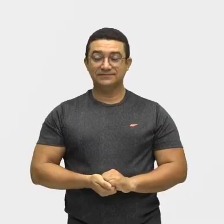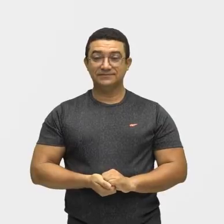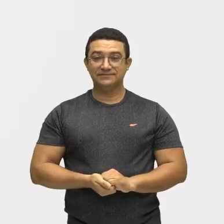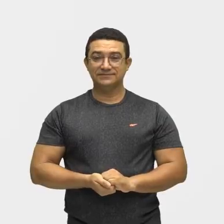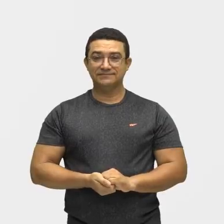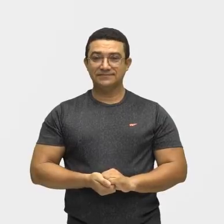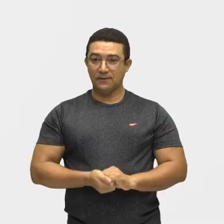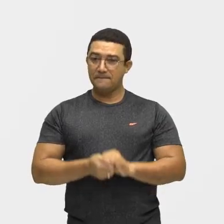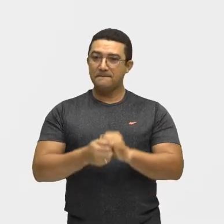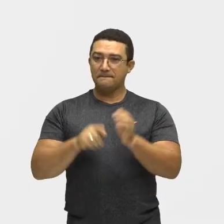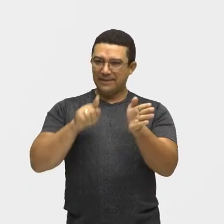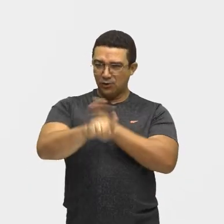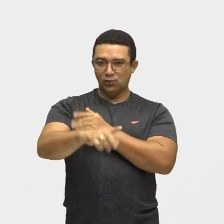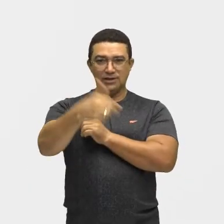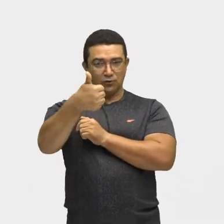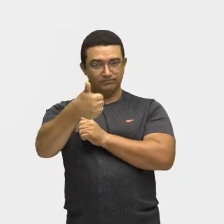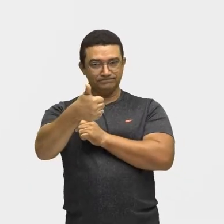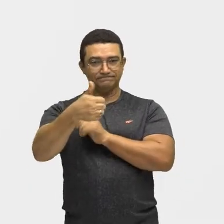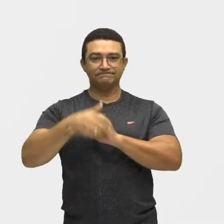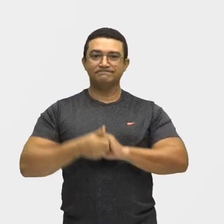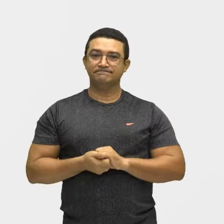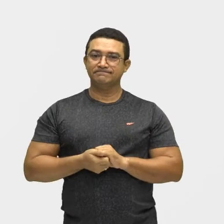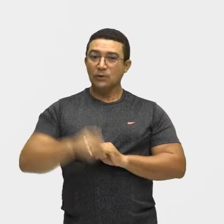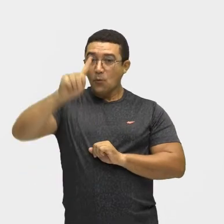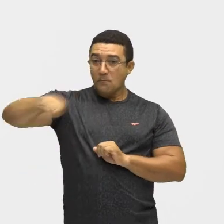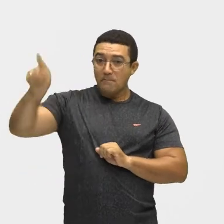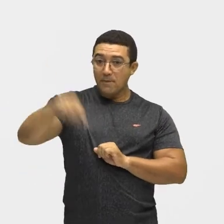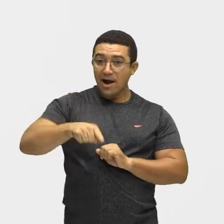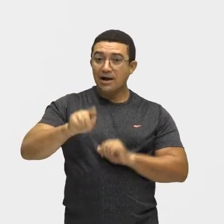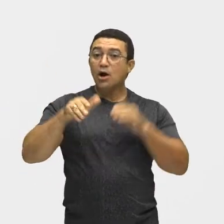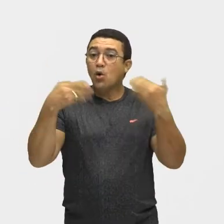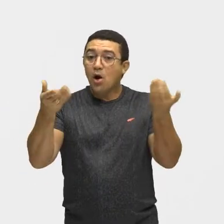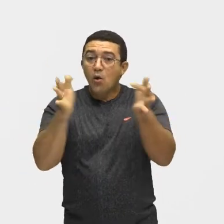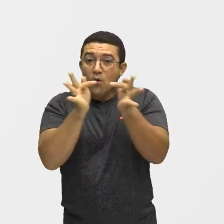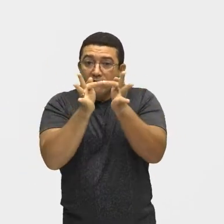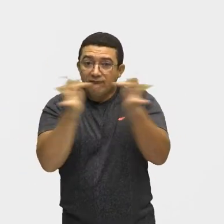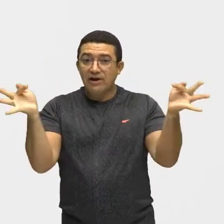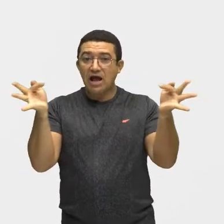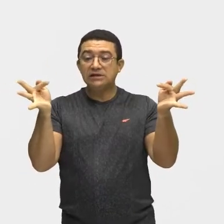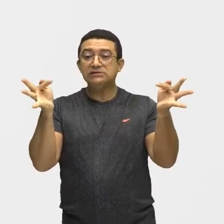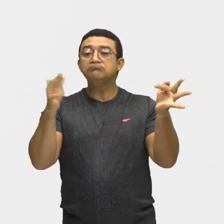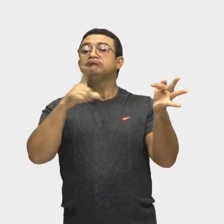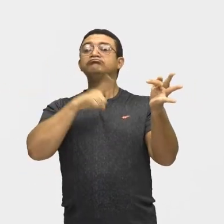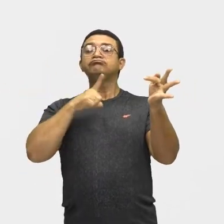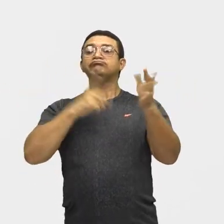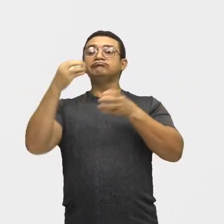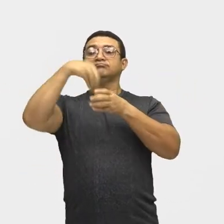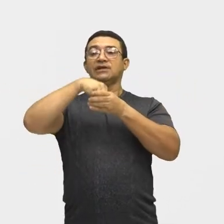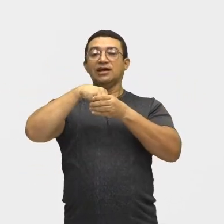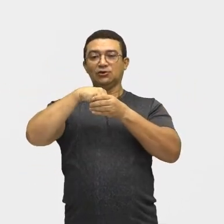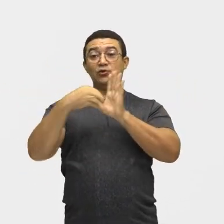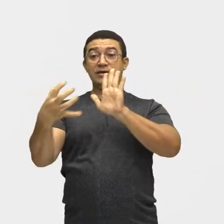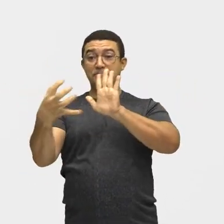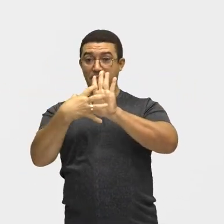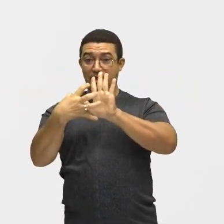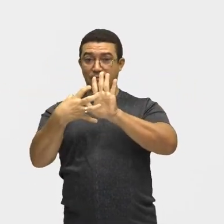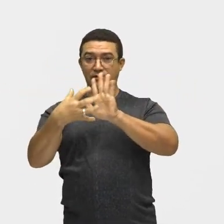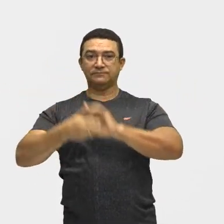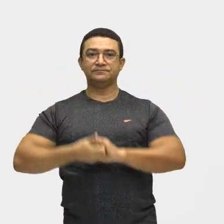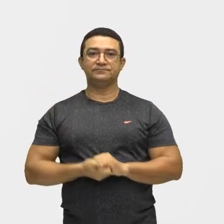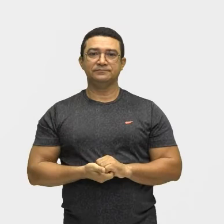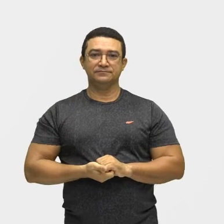Então, na primeira questão, diz: assinale as frases em que há hipérbole. Olha, diz